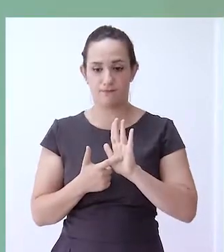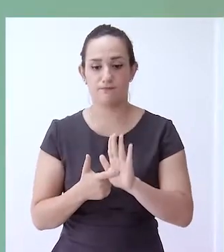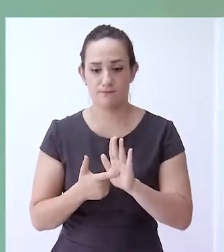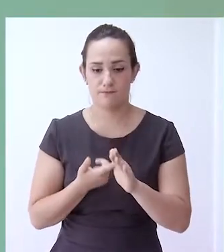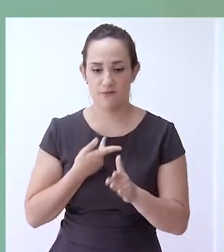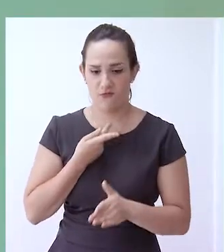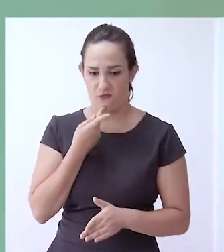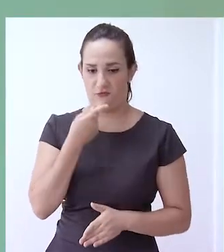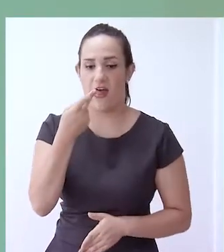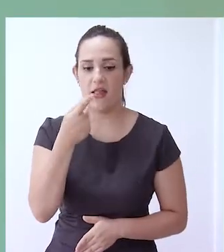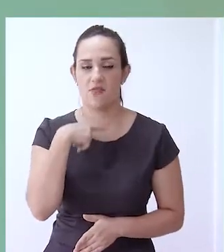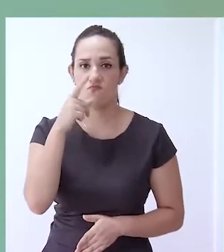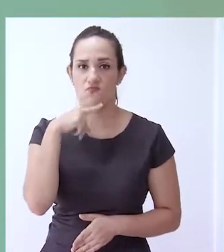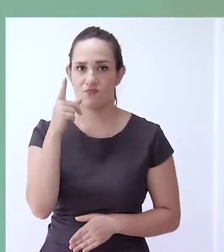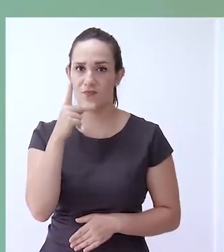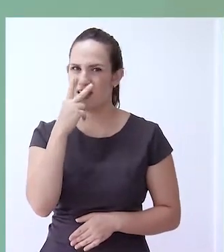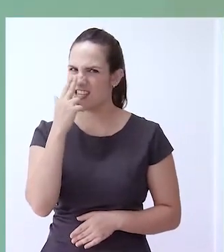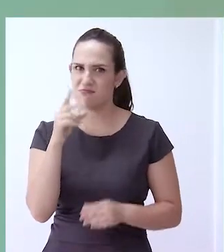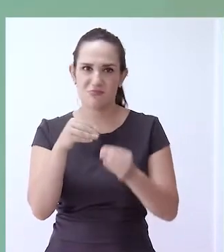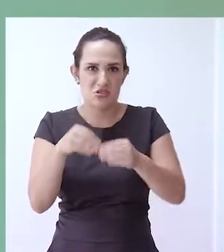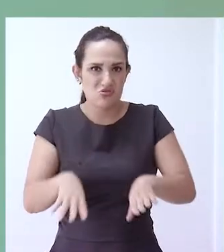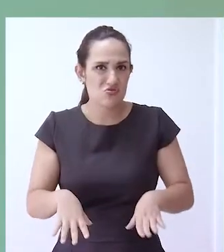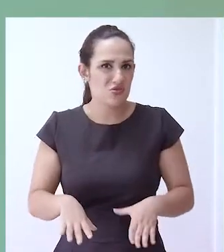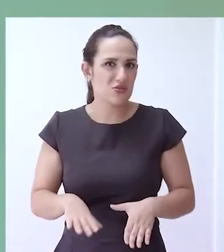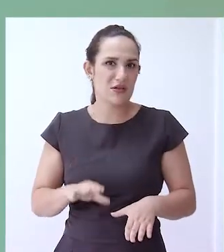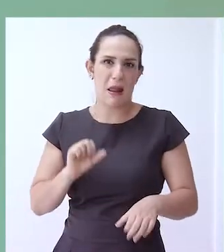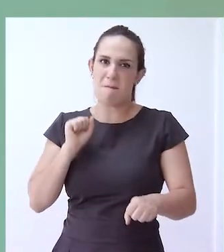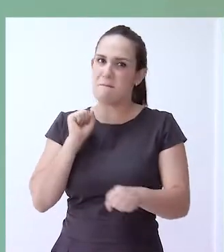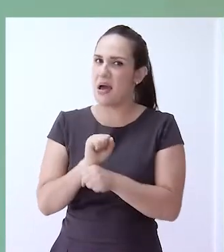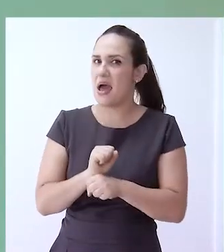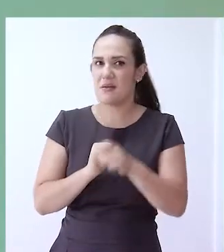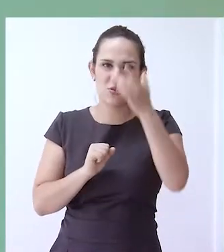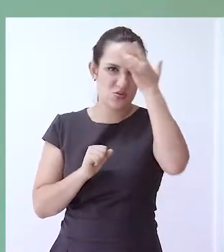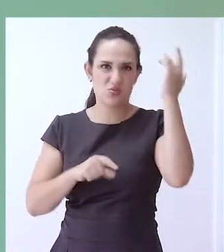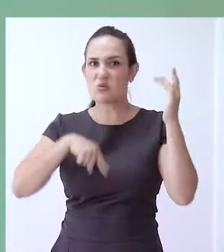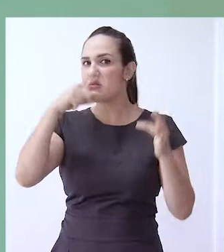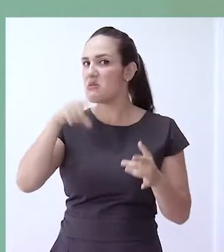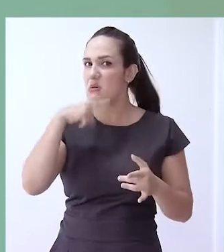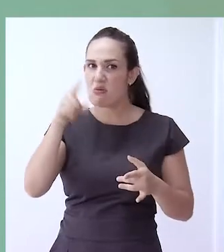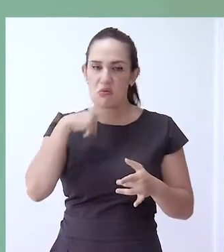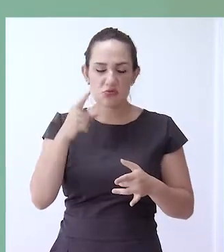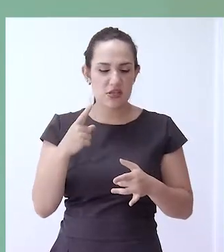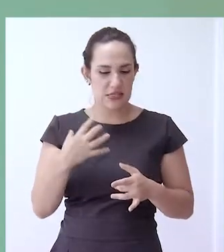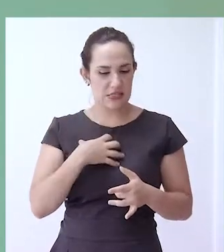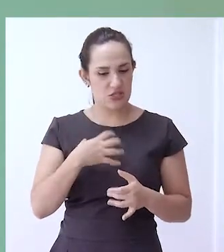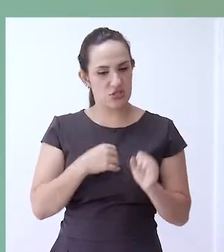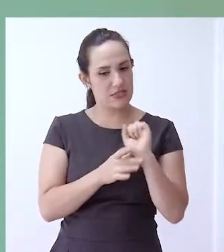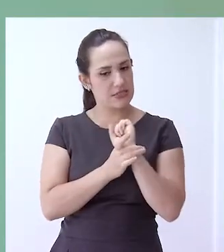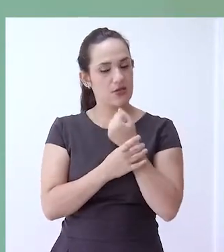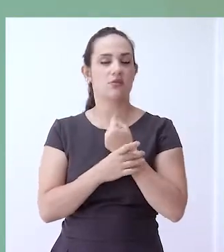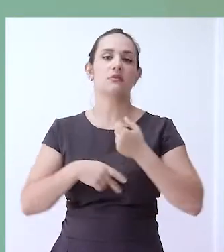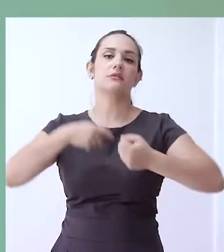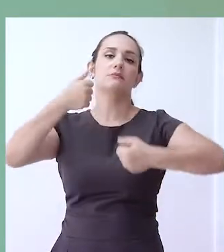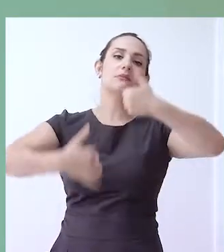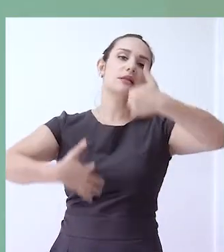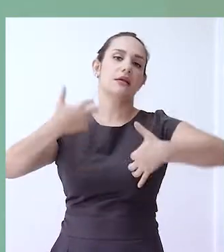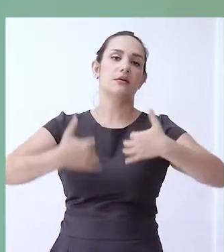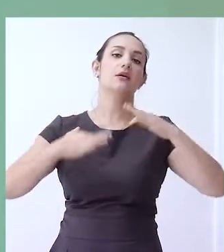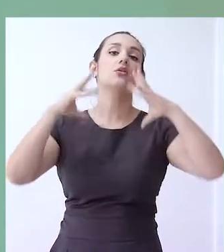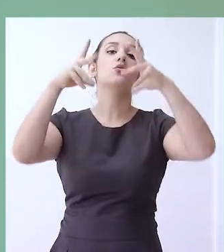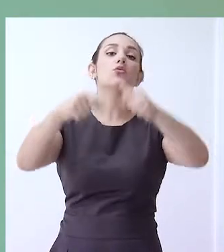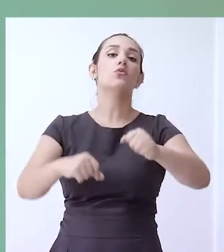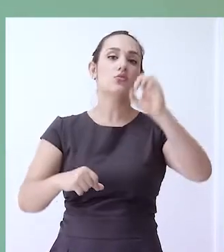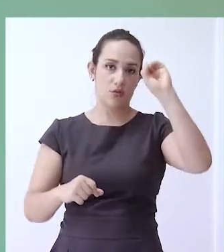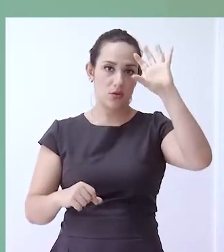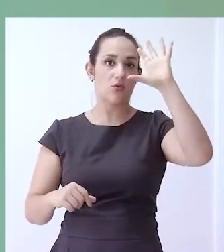que a gente prejudica, cerceia, impede que aquela pessoa se sinta segura para